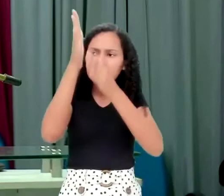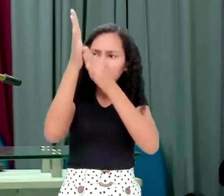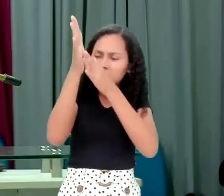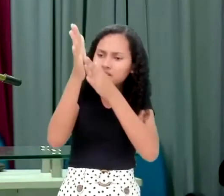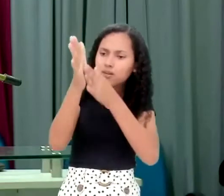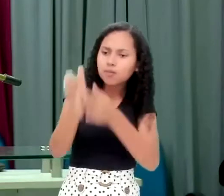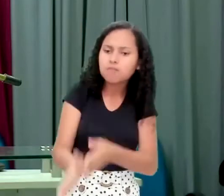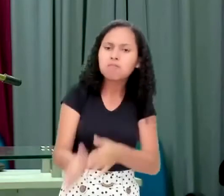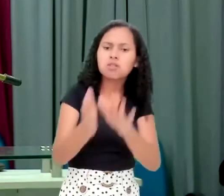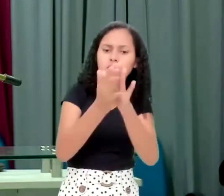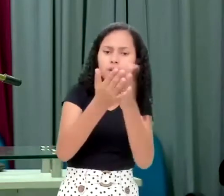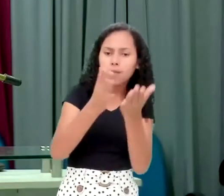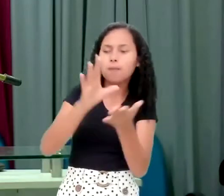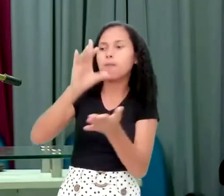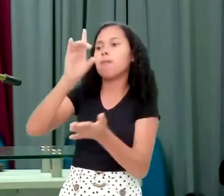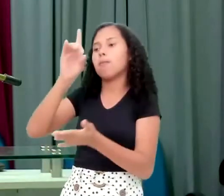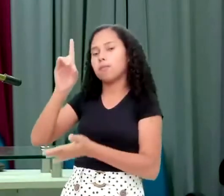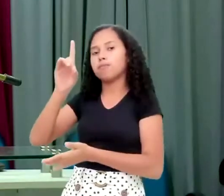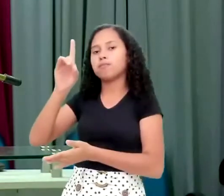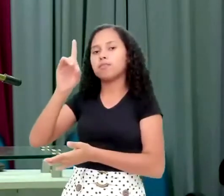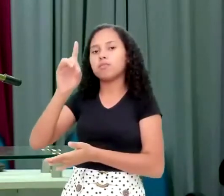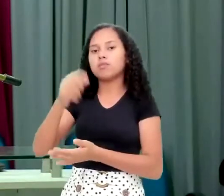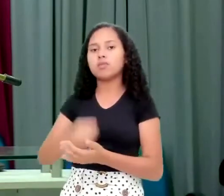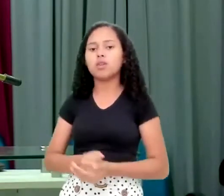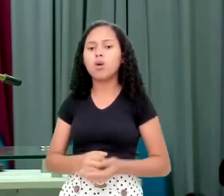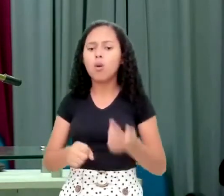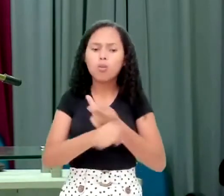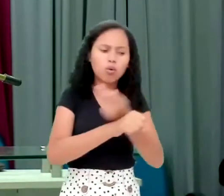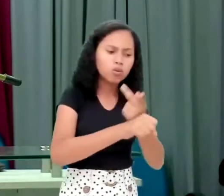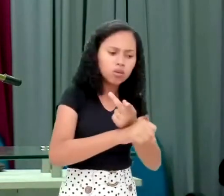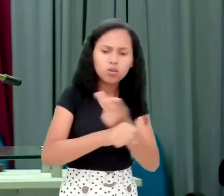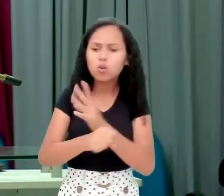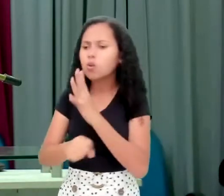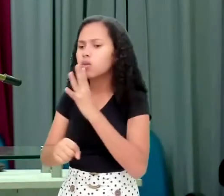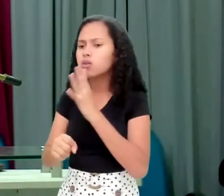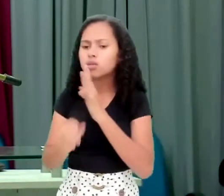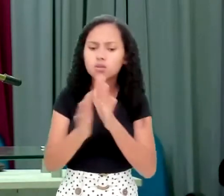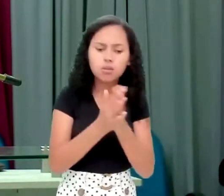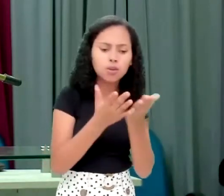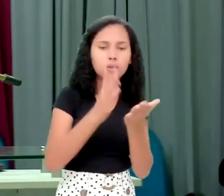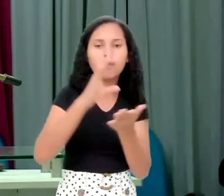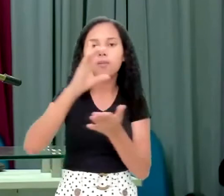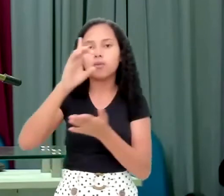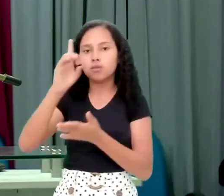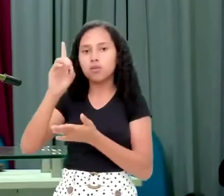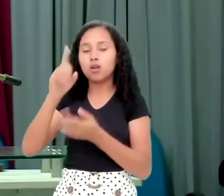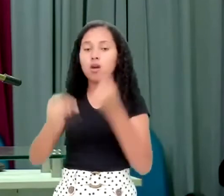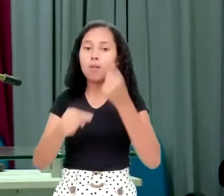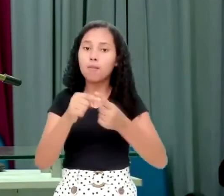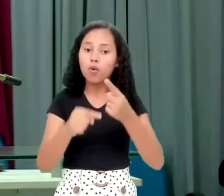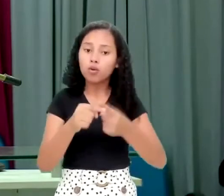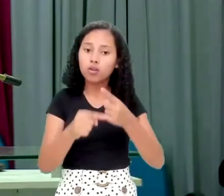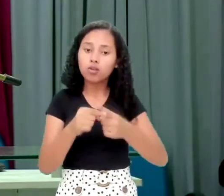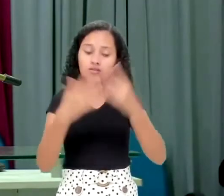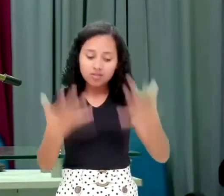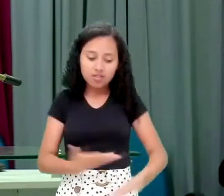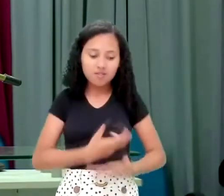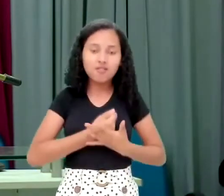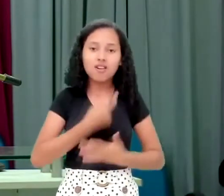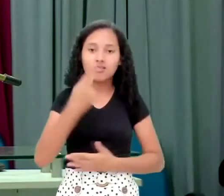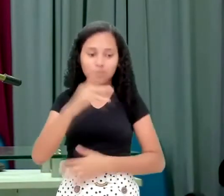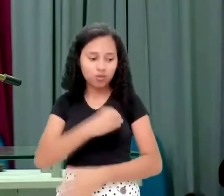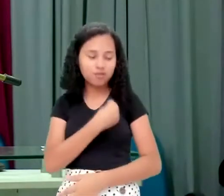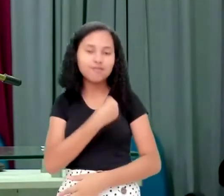alicerçados na palavra de Deus, buscando conhecimento da palavra de Deus, porque ela vai salvar a tua